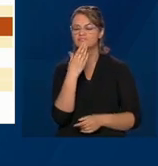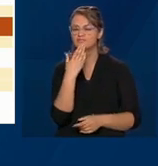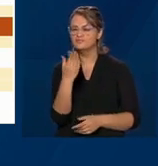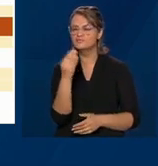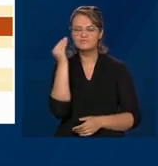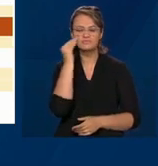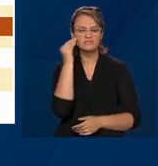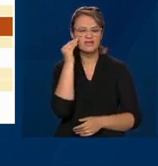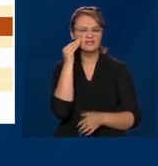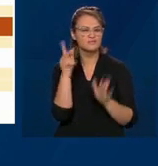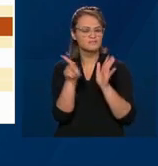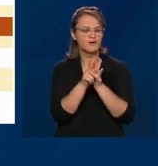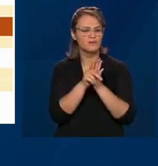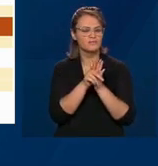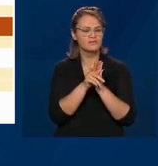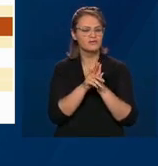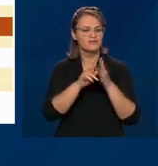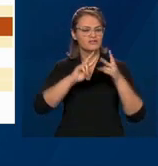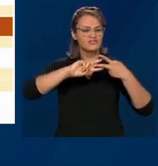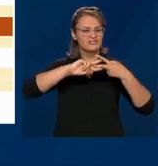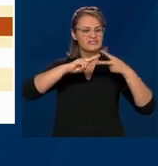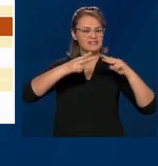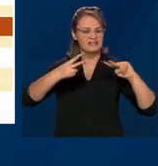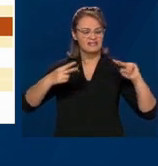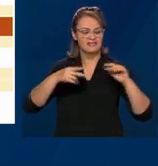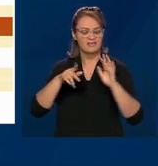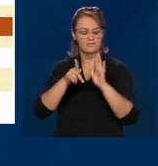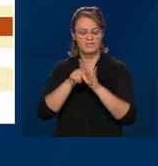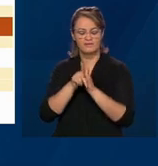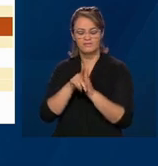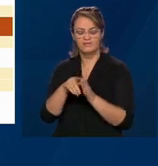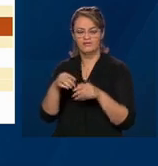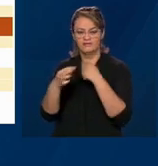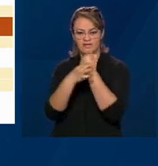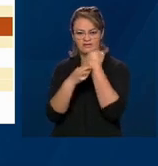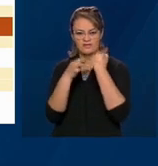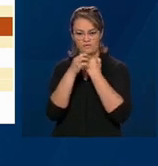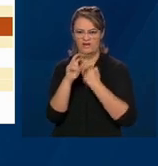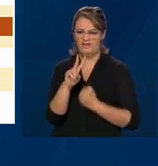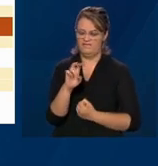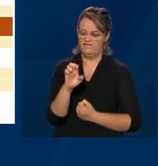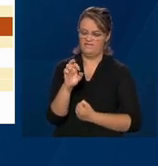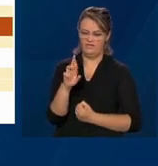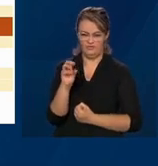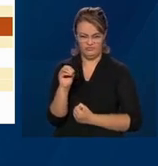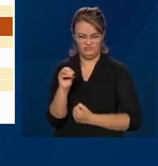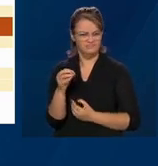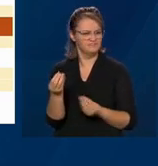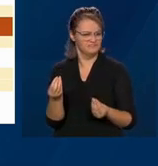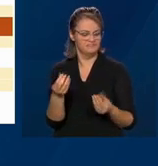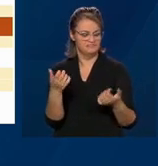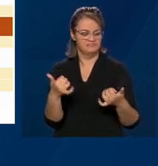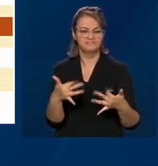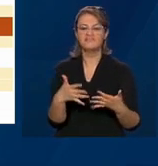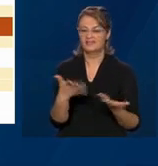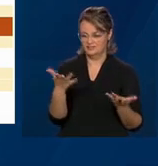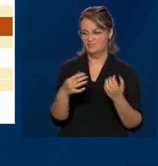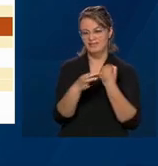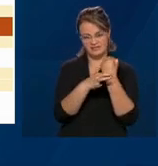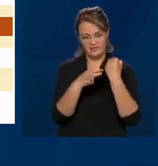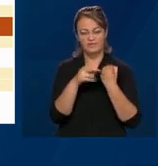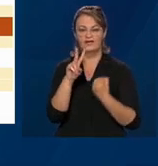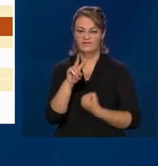o teste de DNA residual da célula Vero. O que é esse teste? A célula Vero é a célula que eu disse para vocês